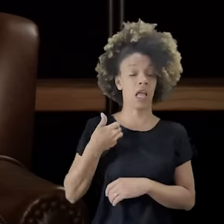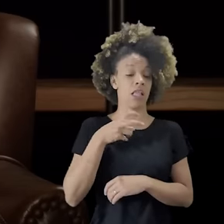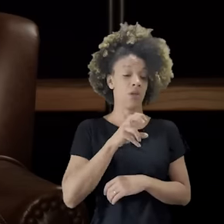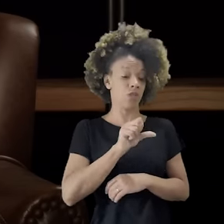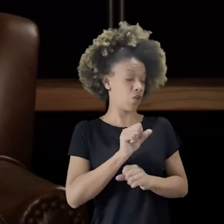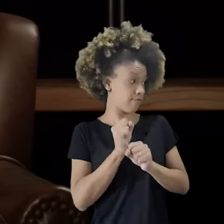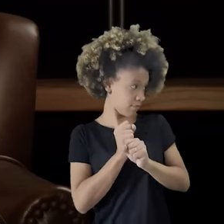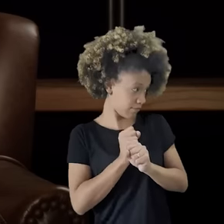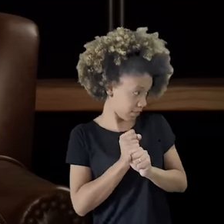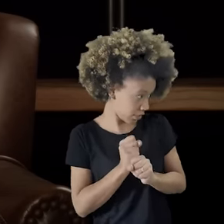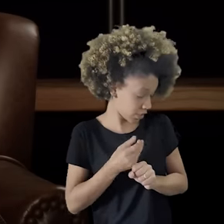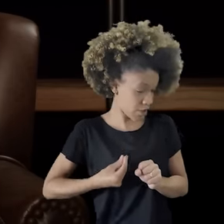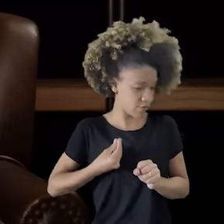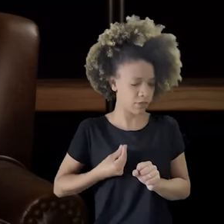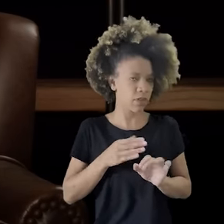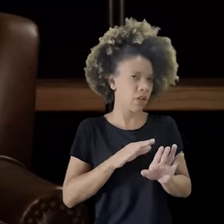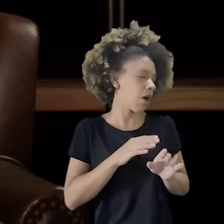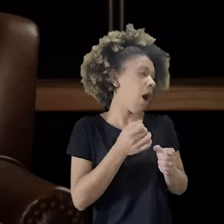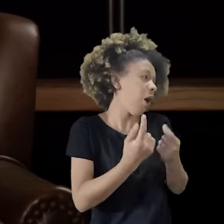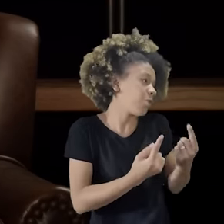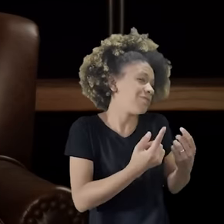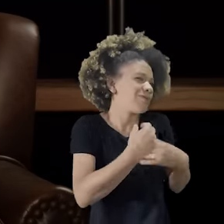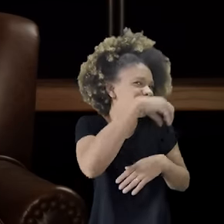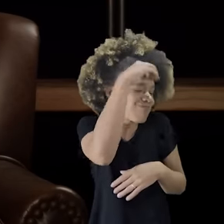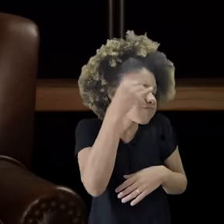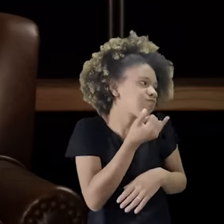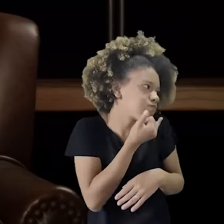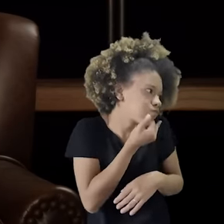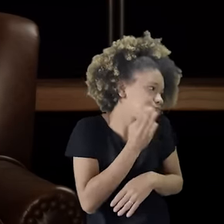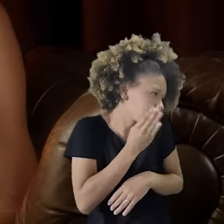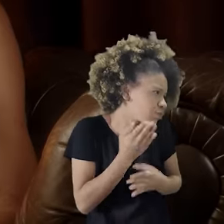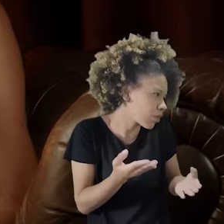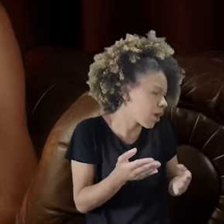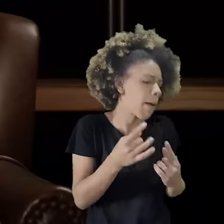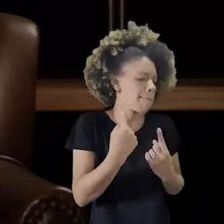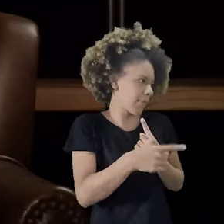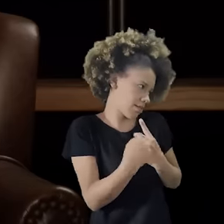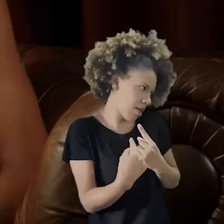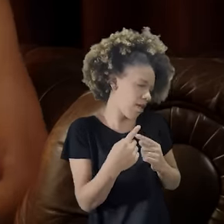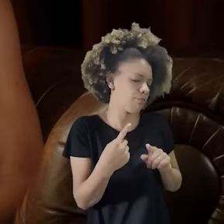59 anos eu vou falar vou falar algumas coisas que eu sou meio ignorante Talvez